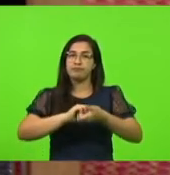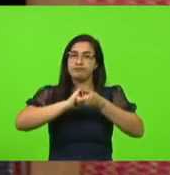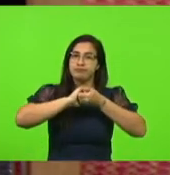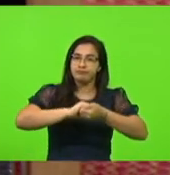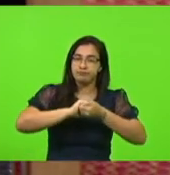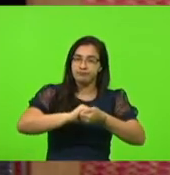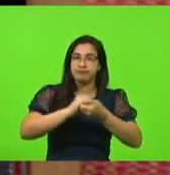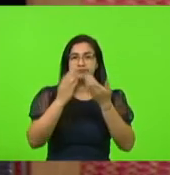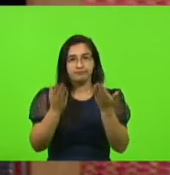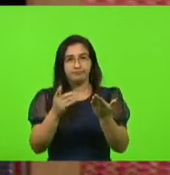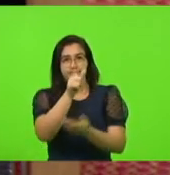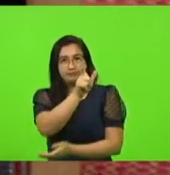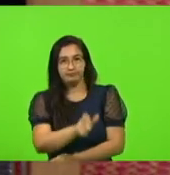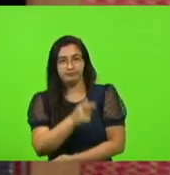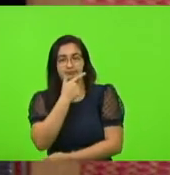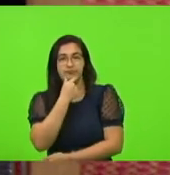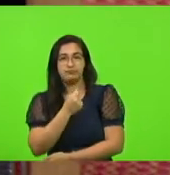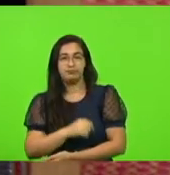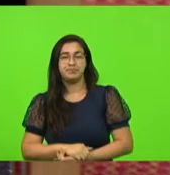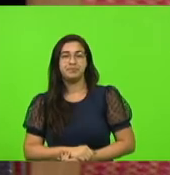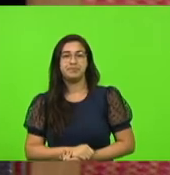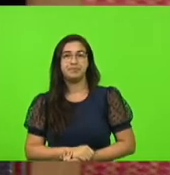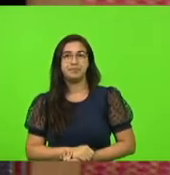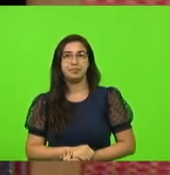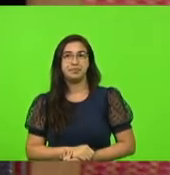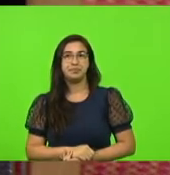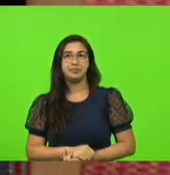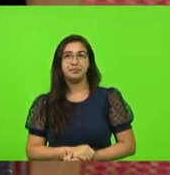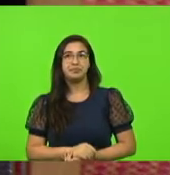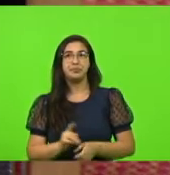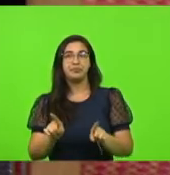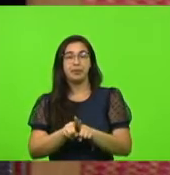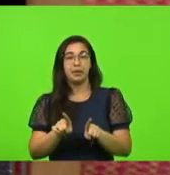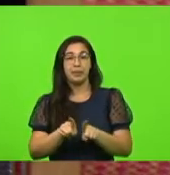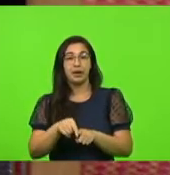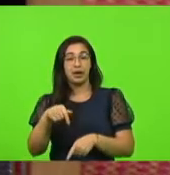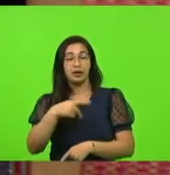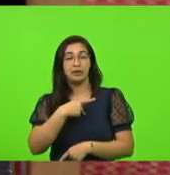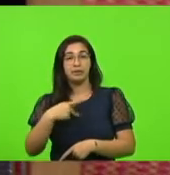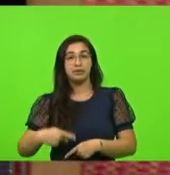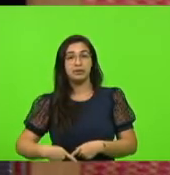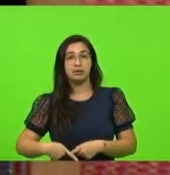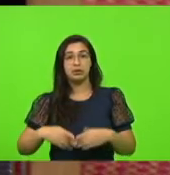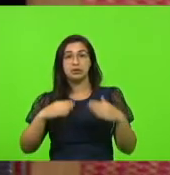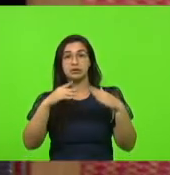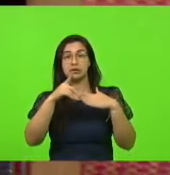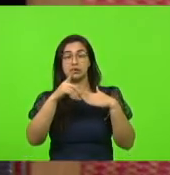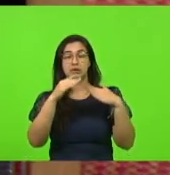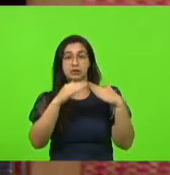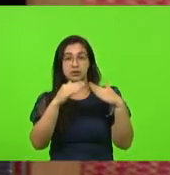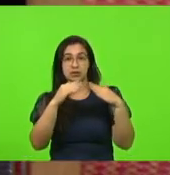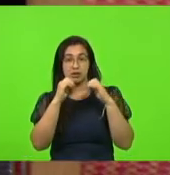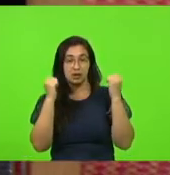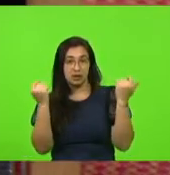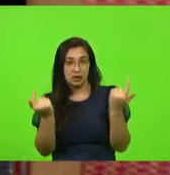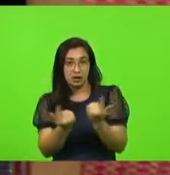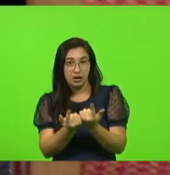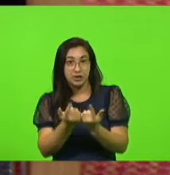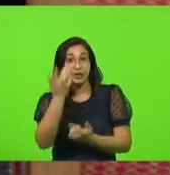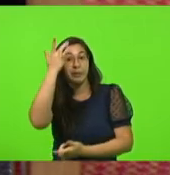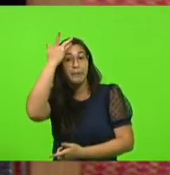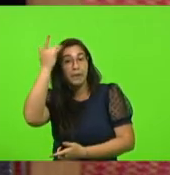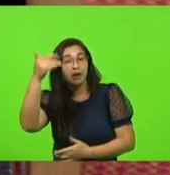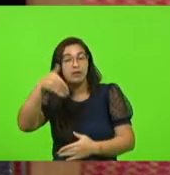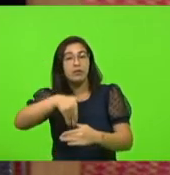e, segundo a presidência da Casa, está previsto para amanhã a votação